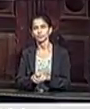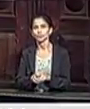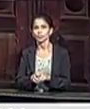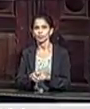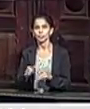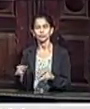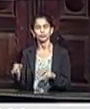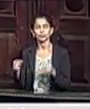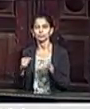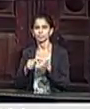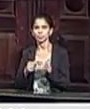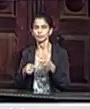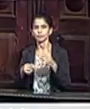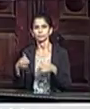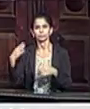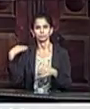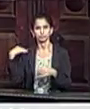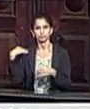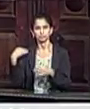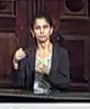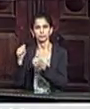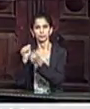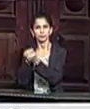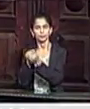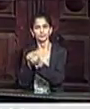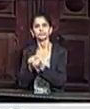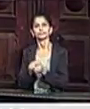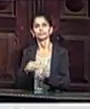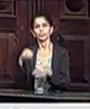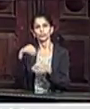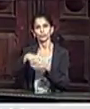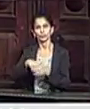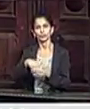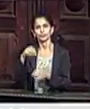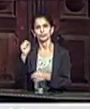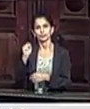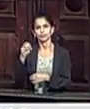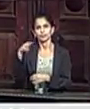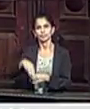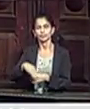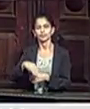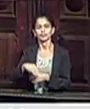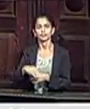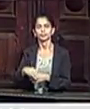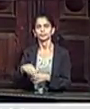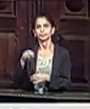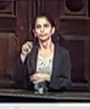nossa direita. Por isso, vamos votar sim pela derrubada do veto.